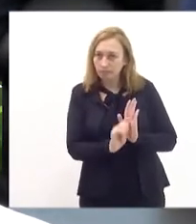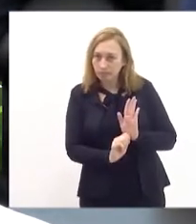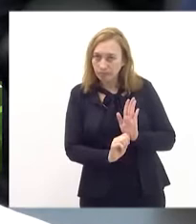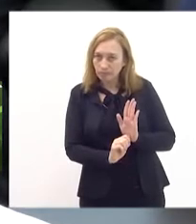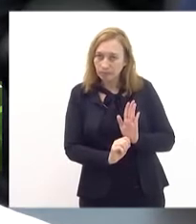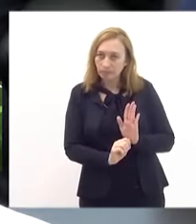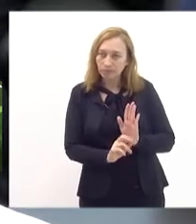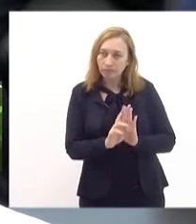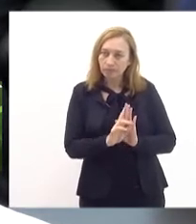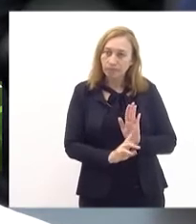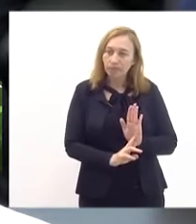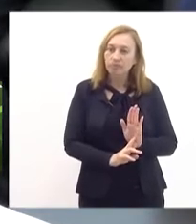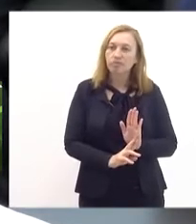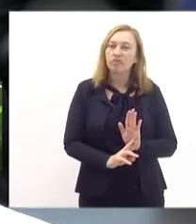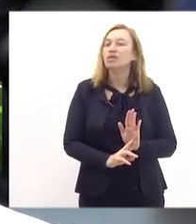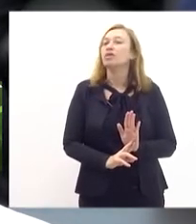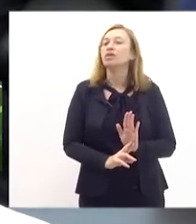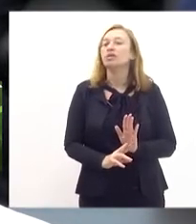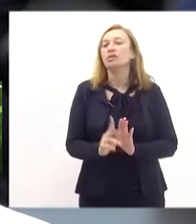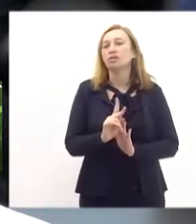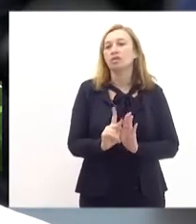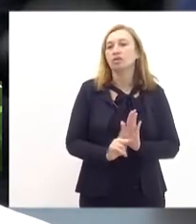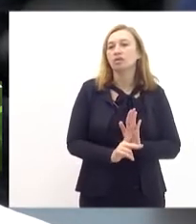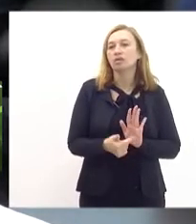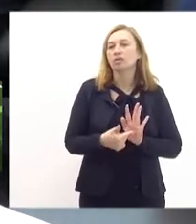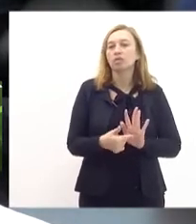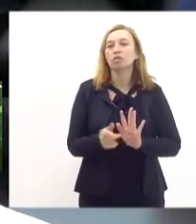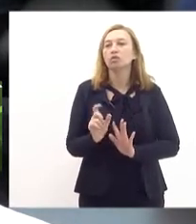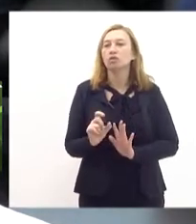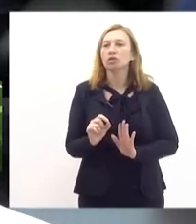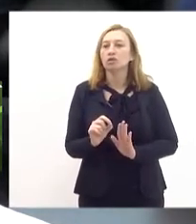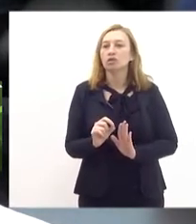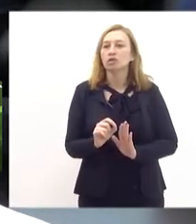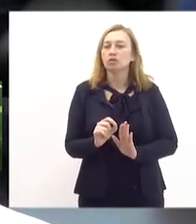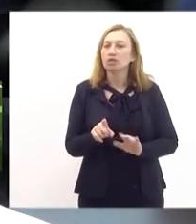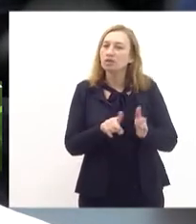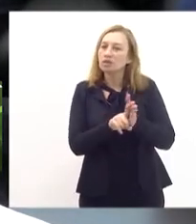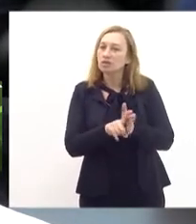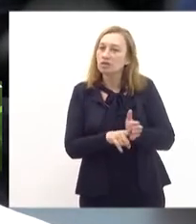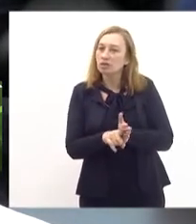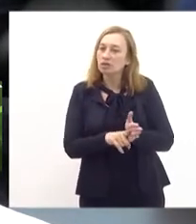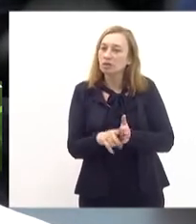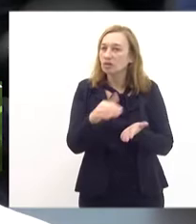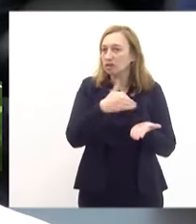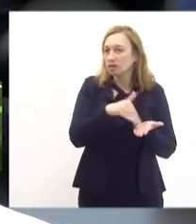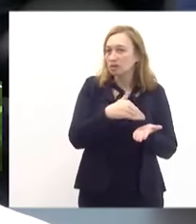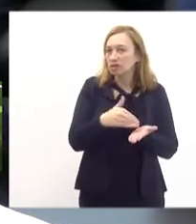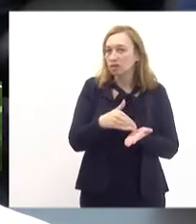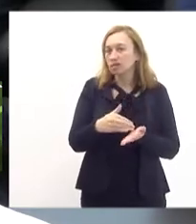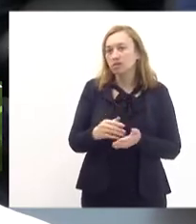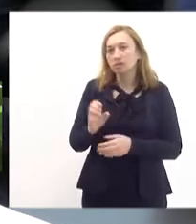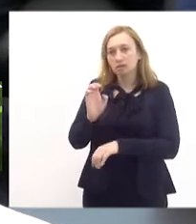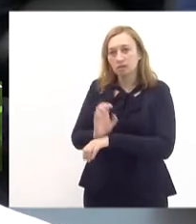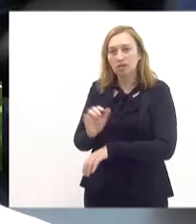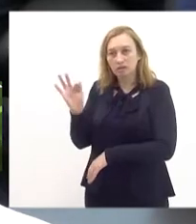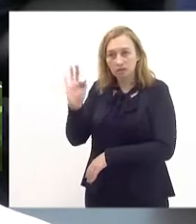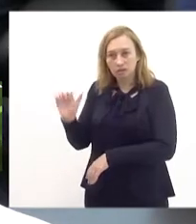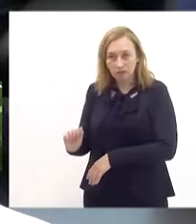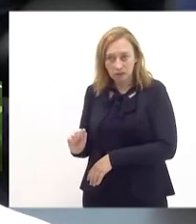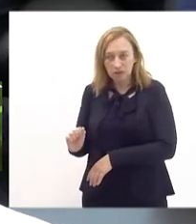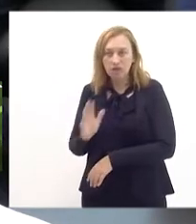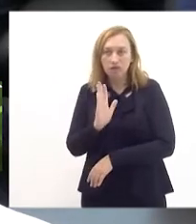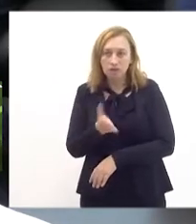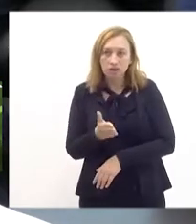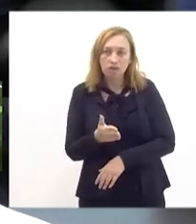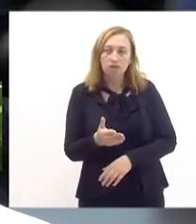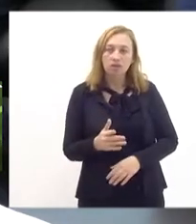projeto, porque trazem aqui que o programa vai ser avaliado pela Secretaria de Estado de Fazenda, porque dentro da legislação que já está em